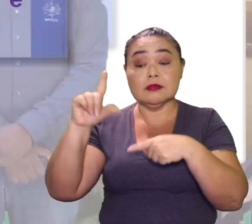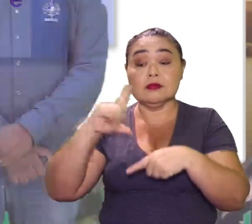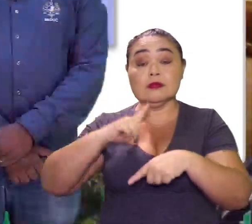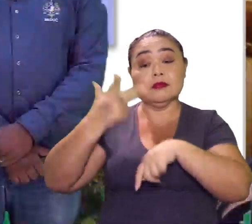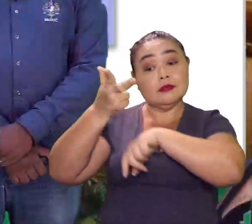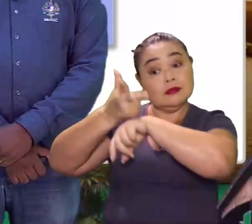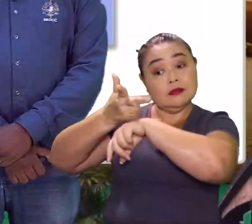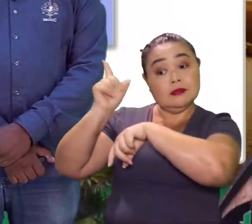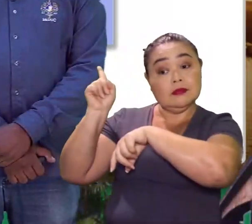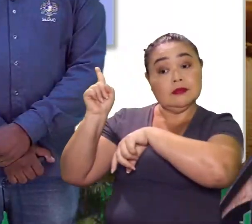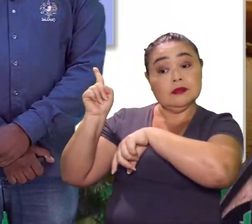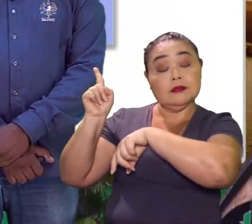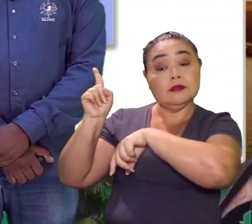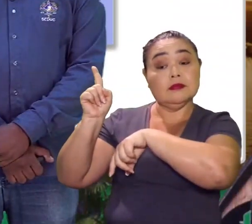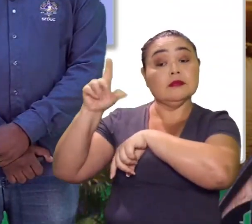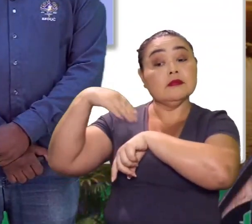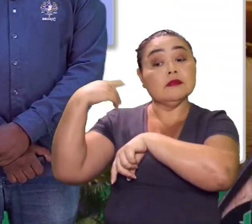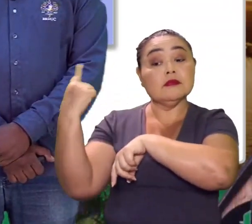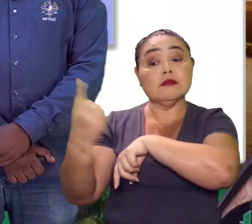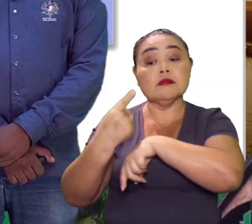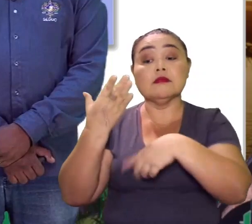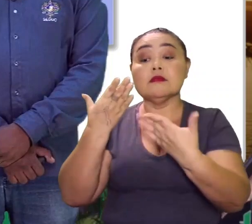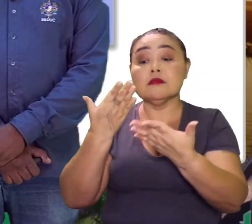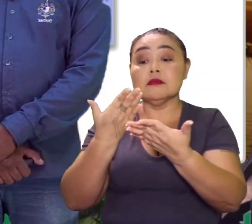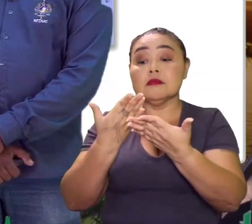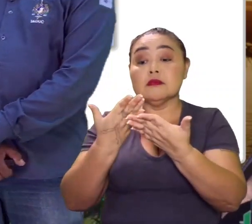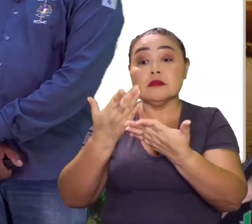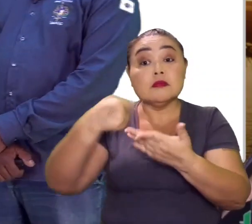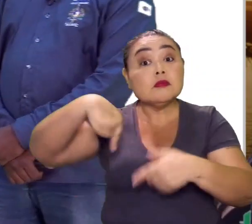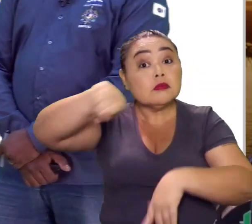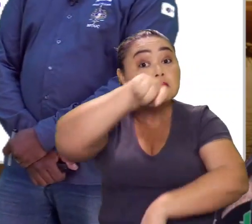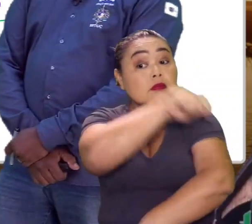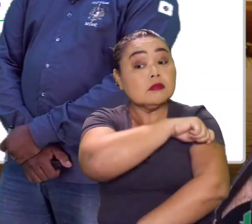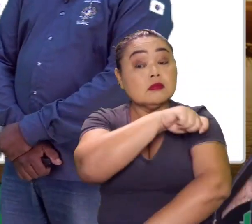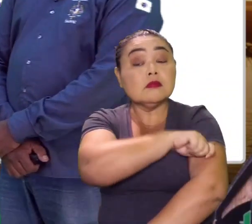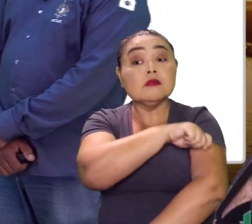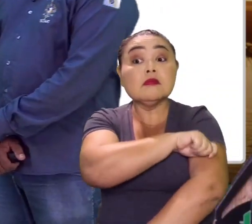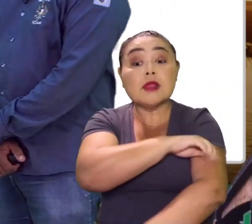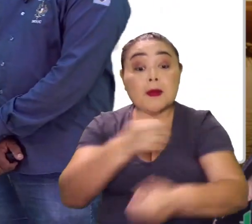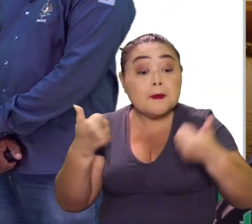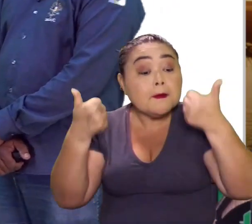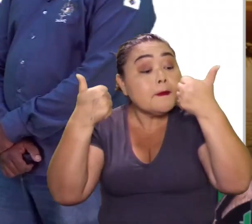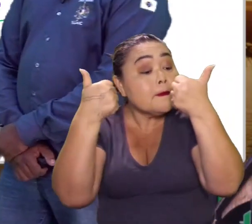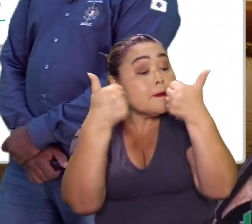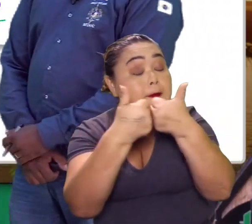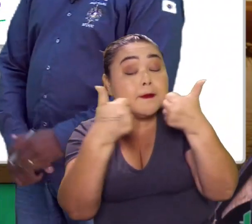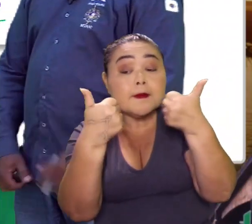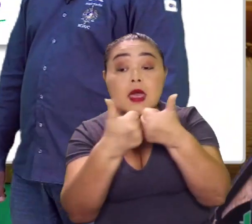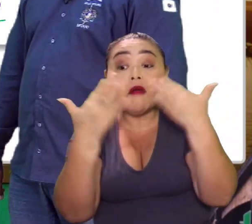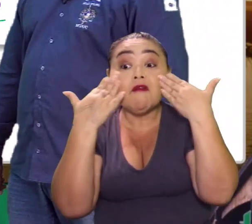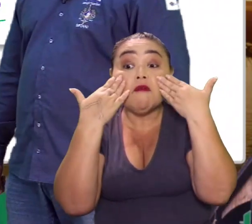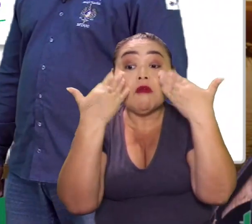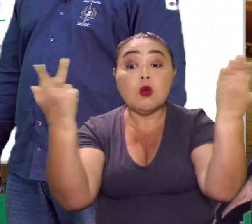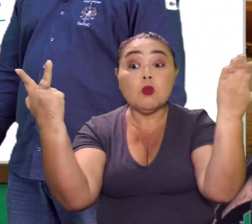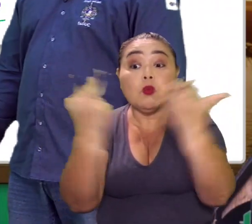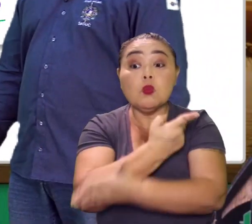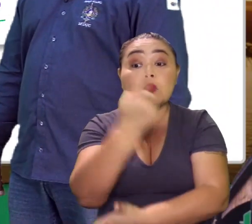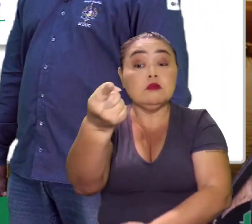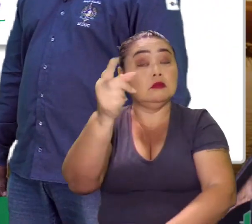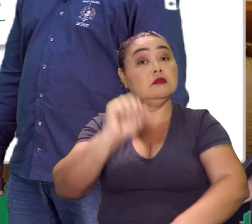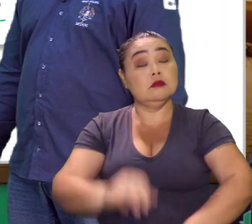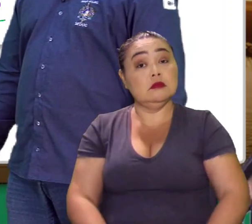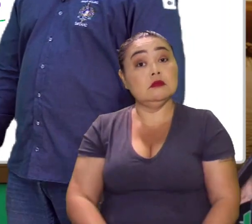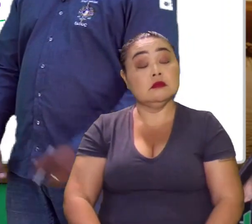aqui, meu diretor. Então, o nosso querido aluno, ele vivencia isso. Ele vê isso acontecer de